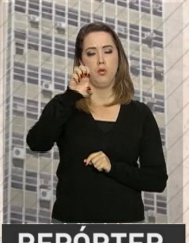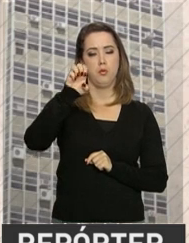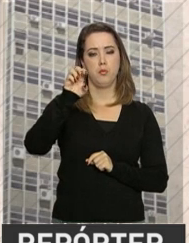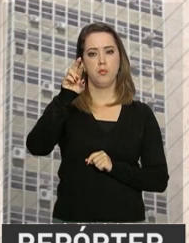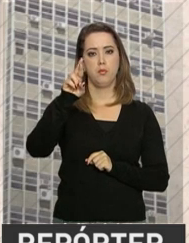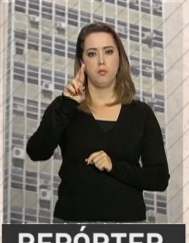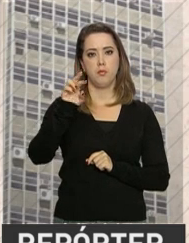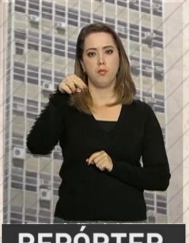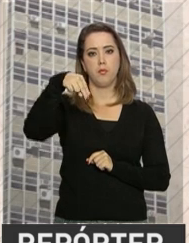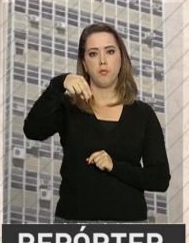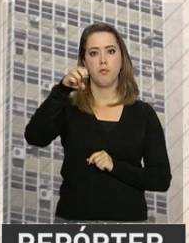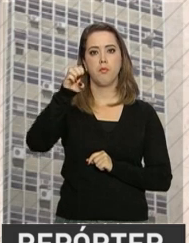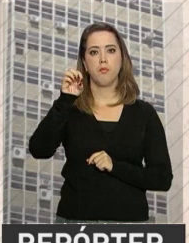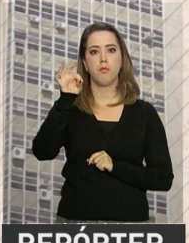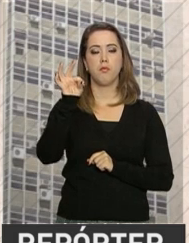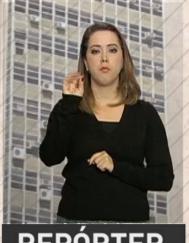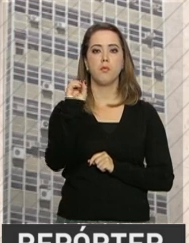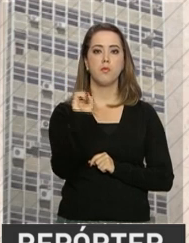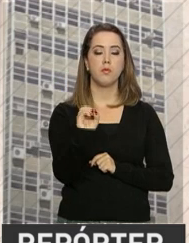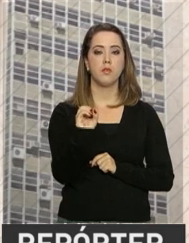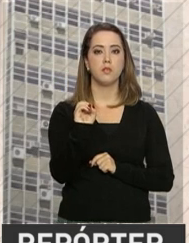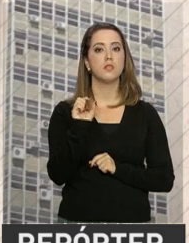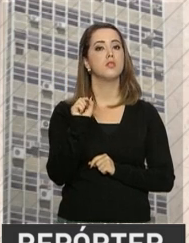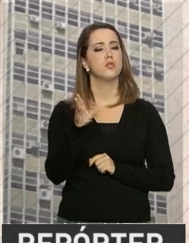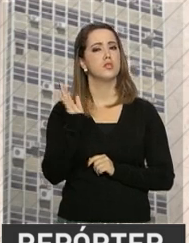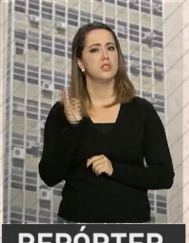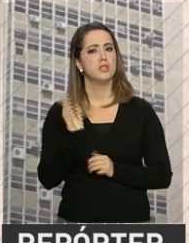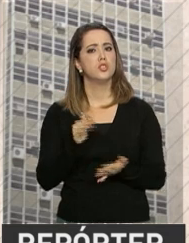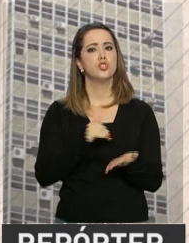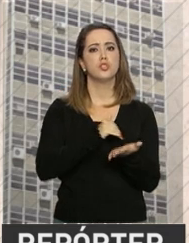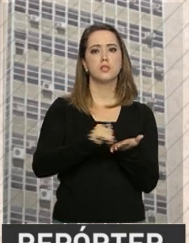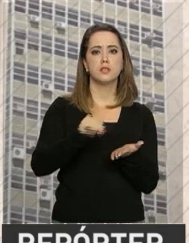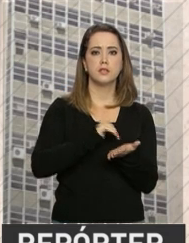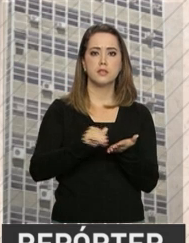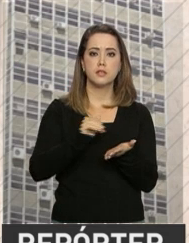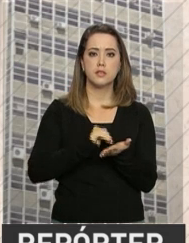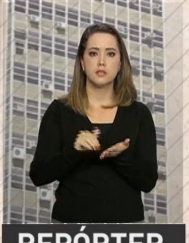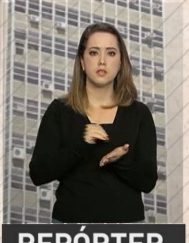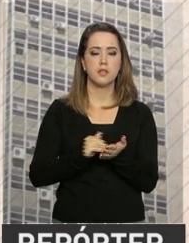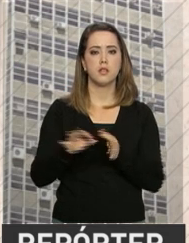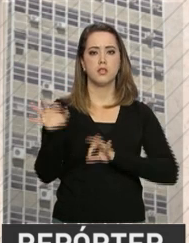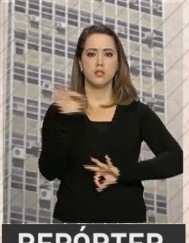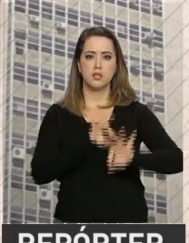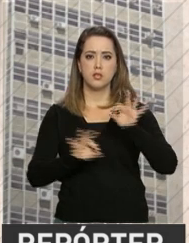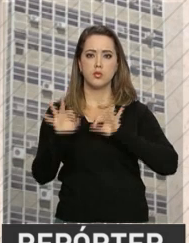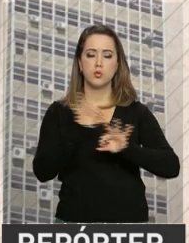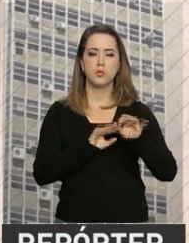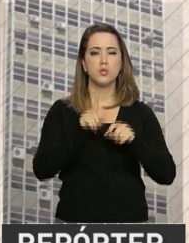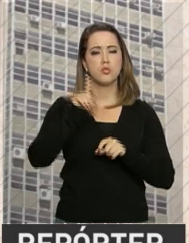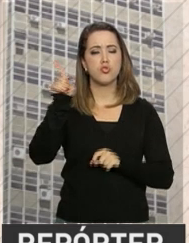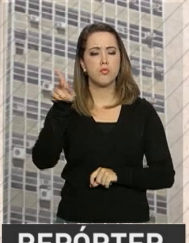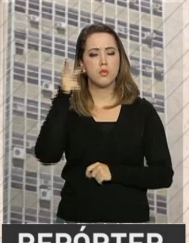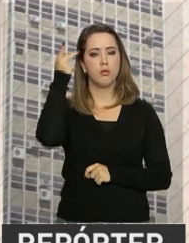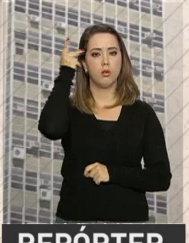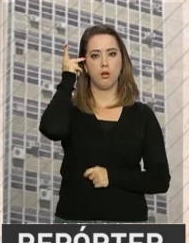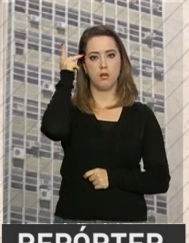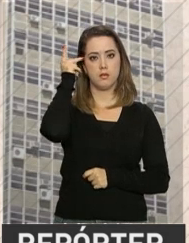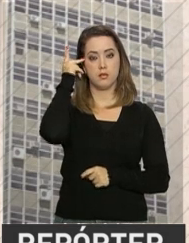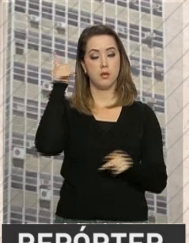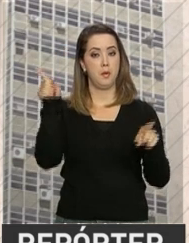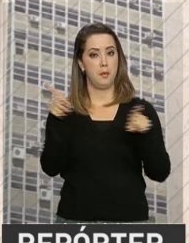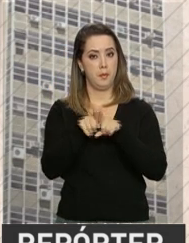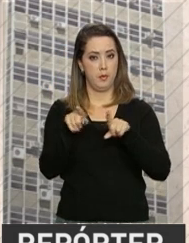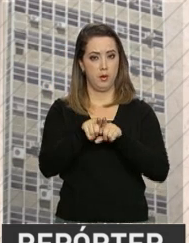ardo assume o ipea ele foi secretário do planejamento e economia do Estado de São Paulo também foi presidente da